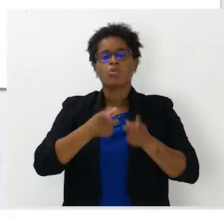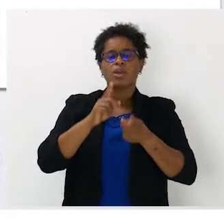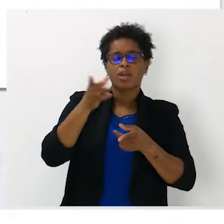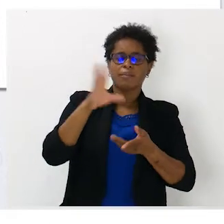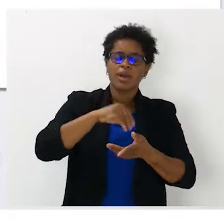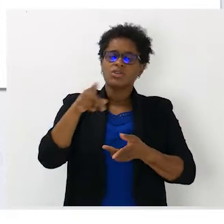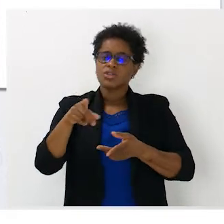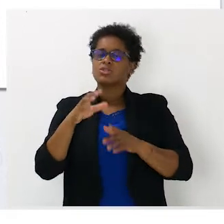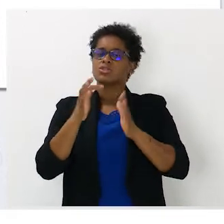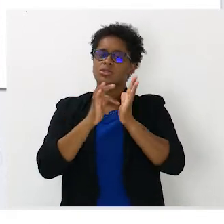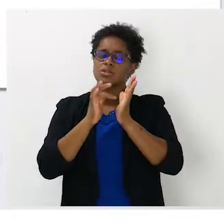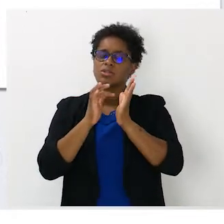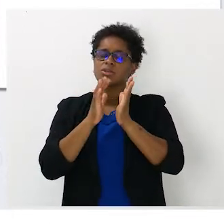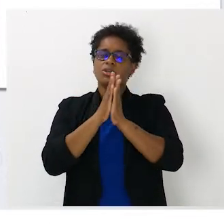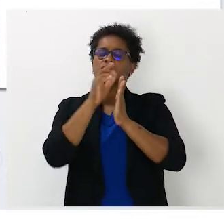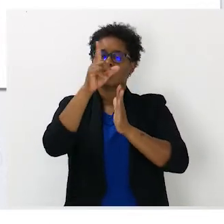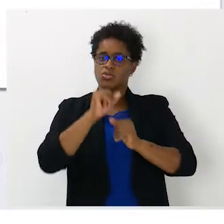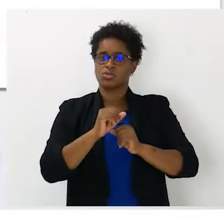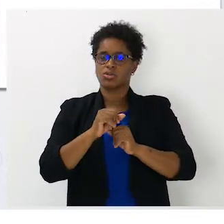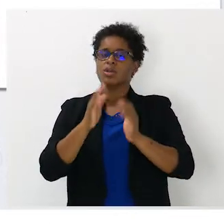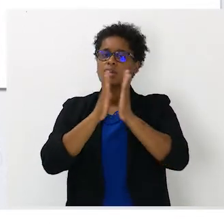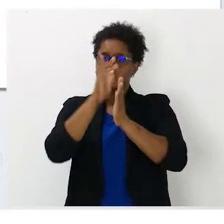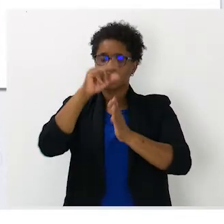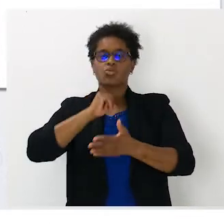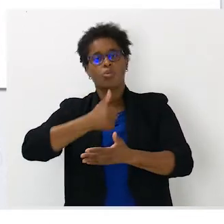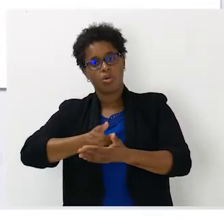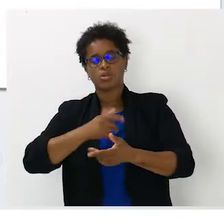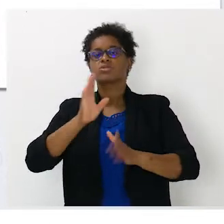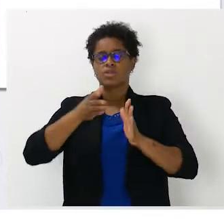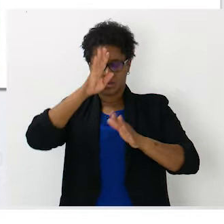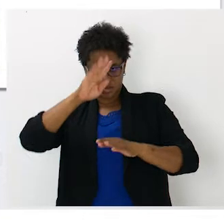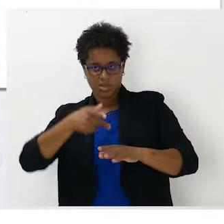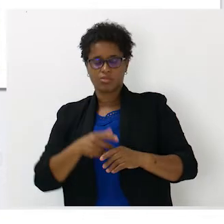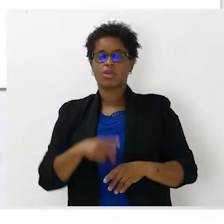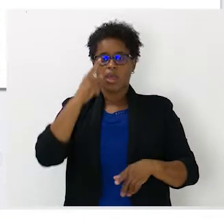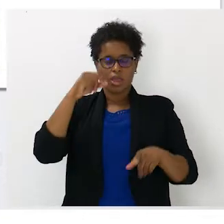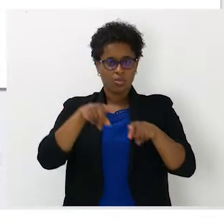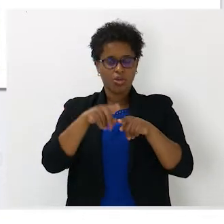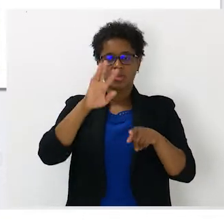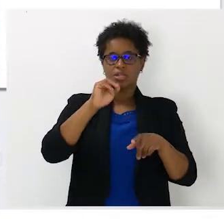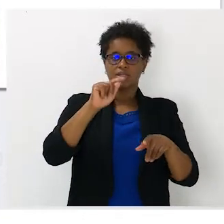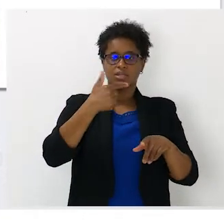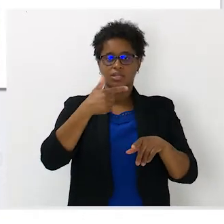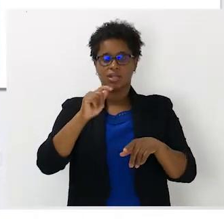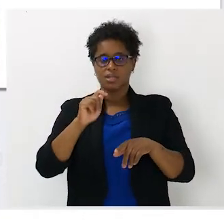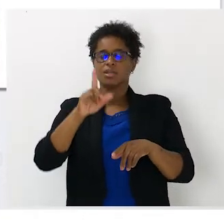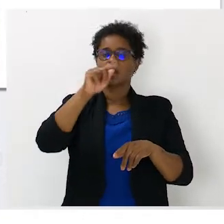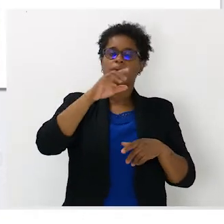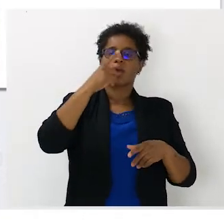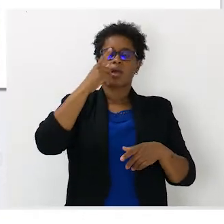deus. Deus dos mortos, já sabemos, irmão de Sete e marido de